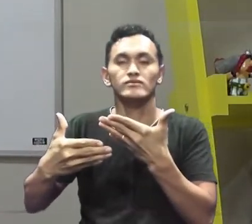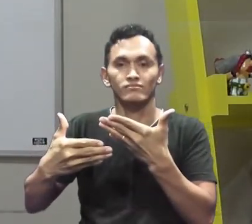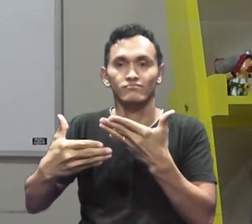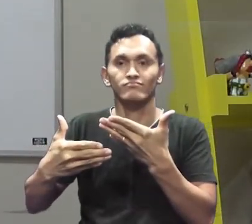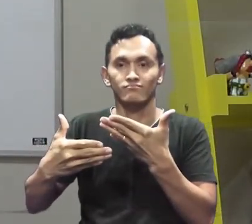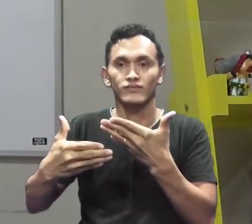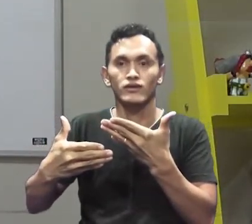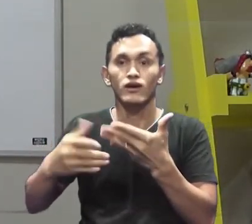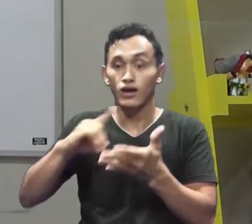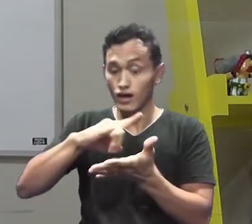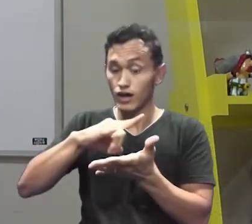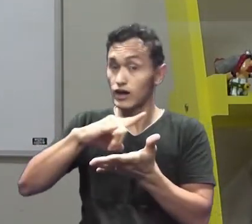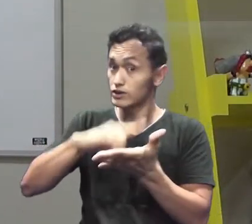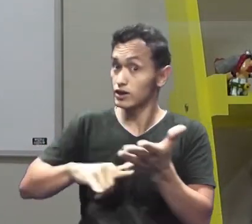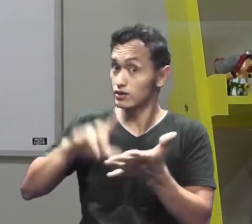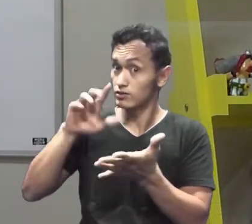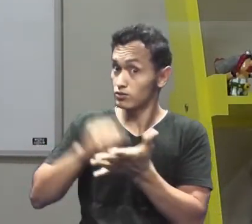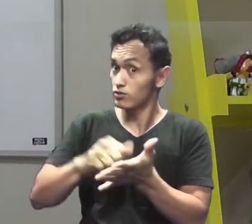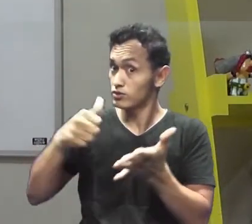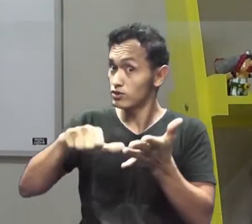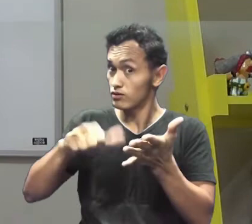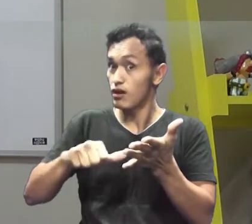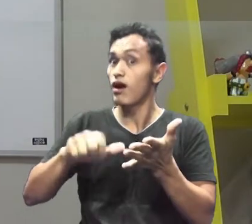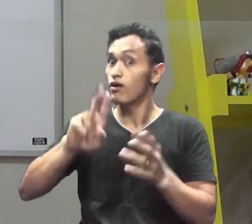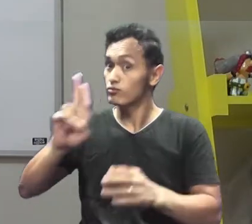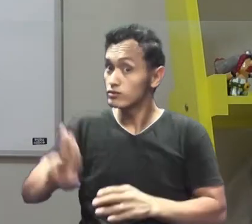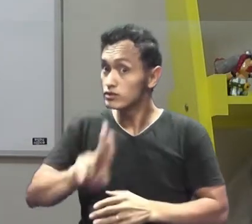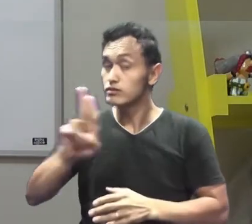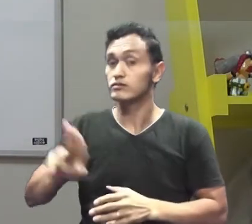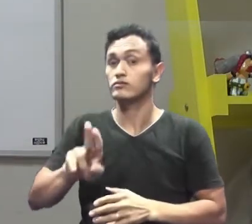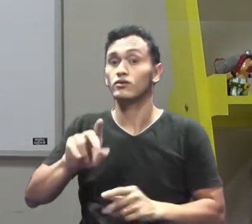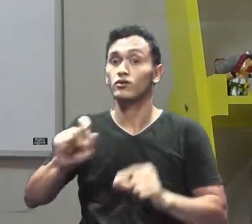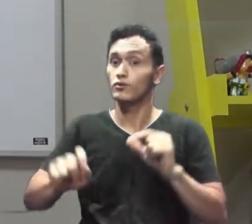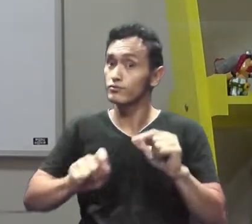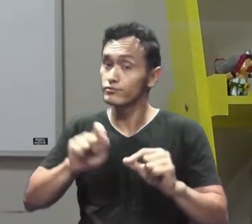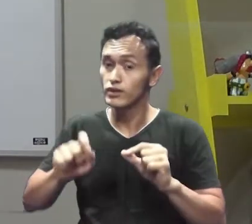A diagnóstica era usada